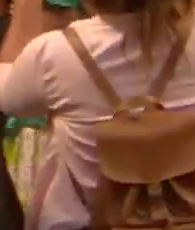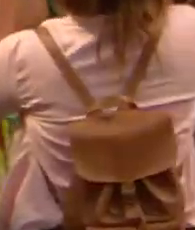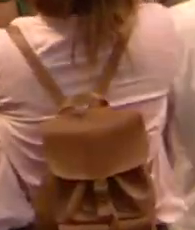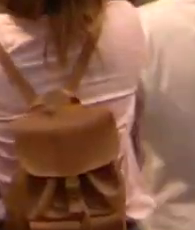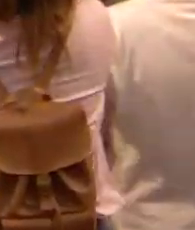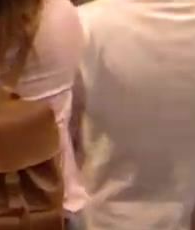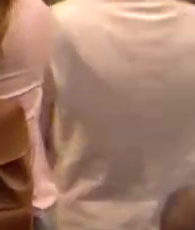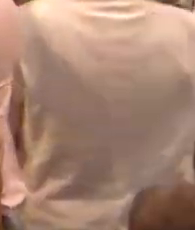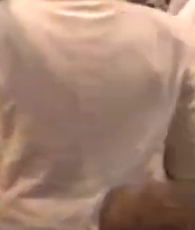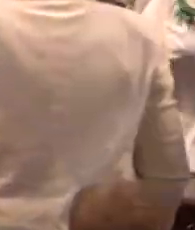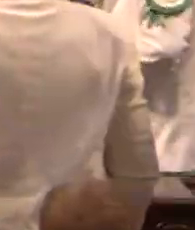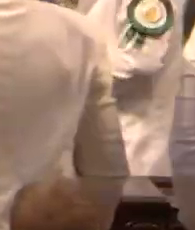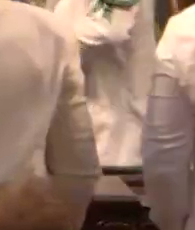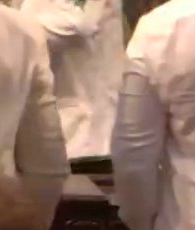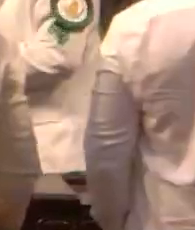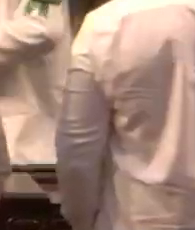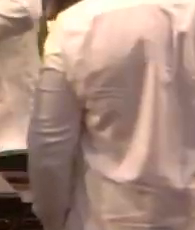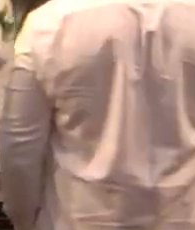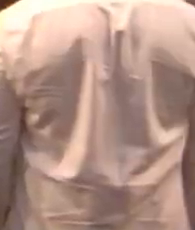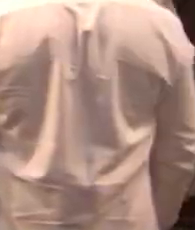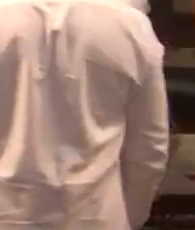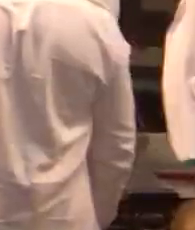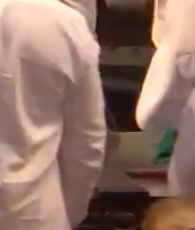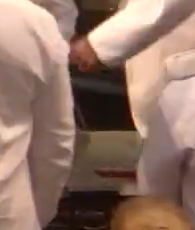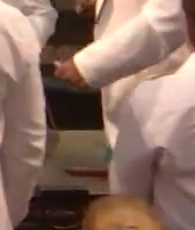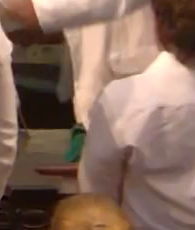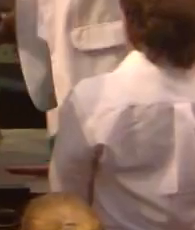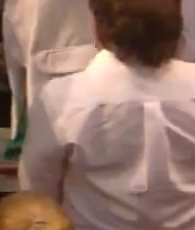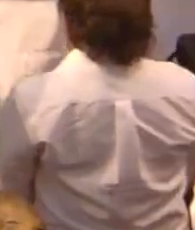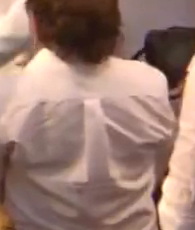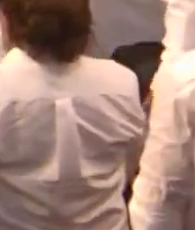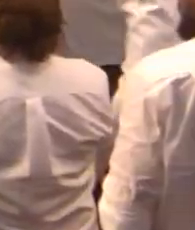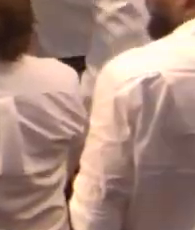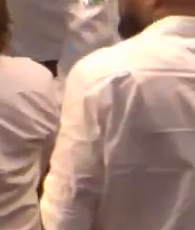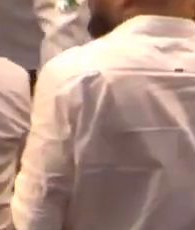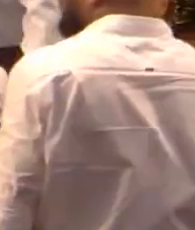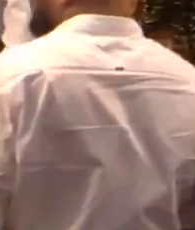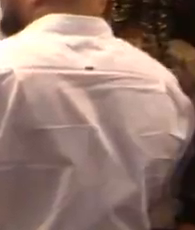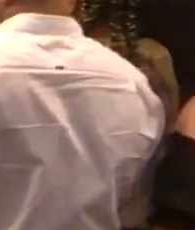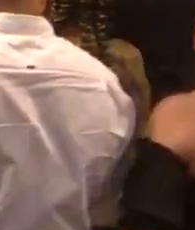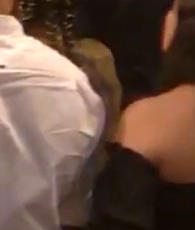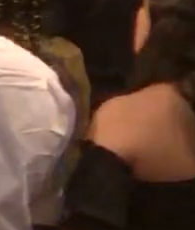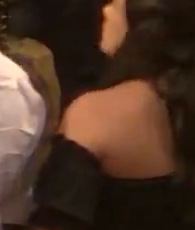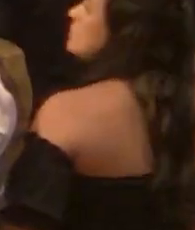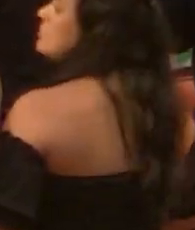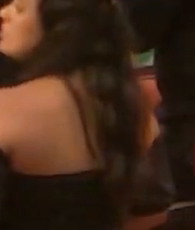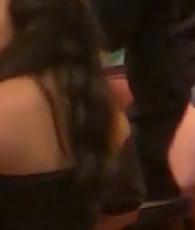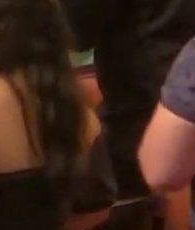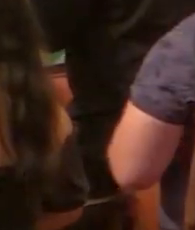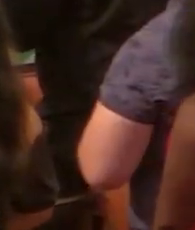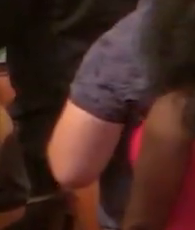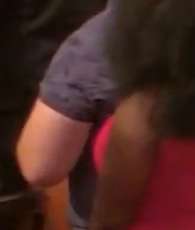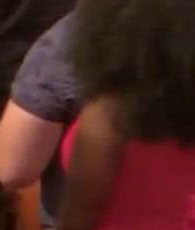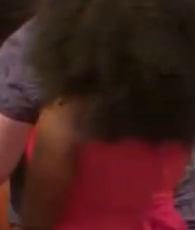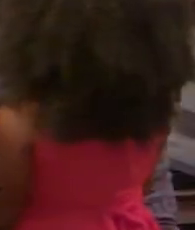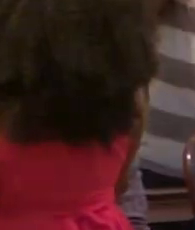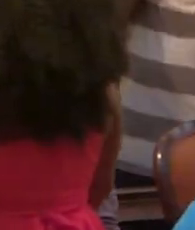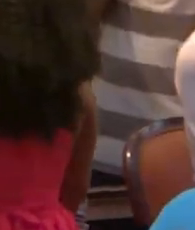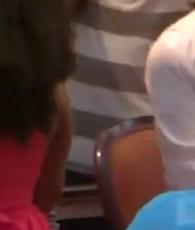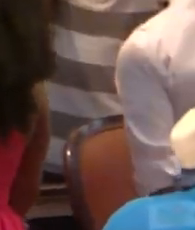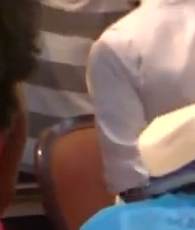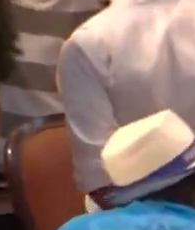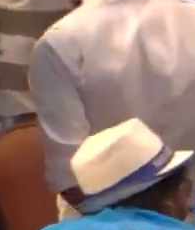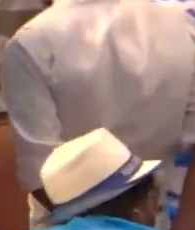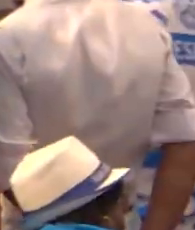Toda a mão do candomblé. Alô, Xoraile, alô, Xoraile. Atabaque pra laver, é xirê